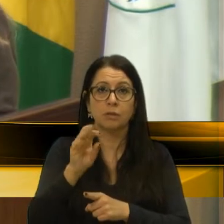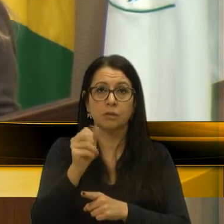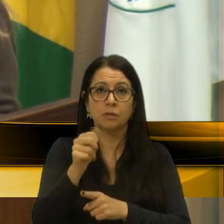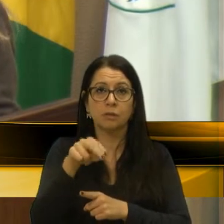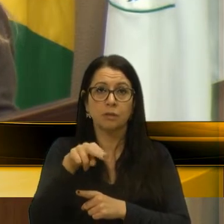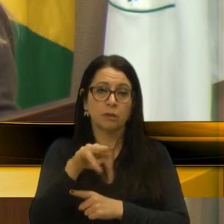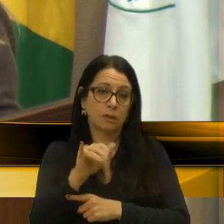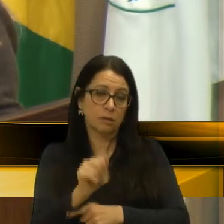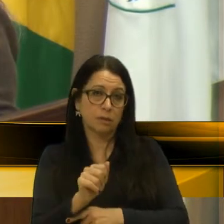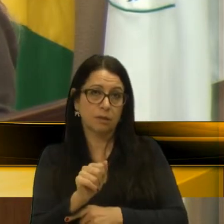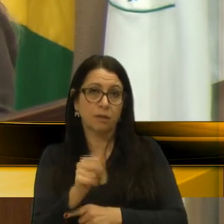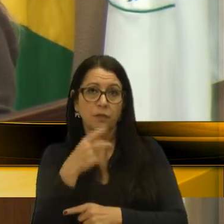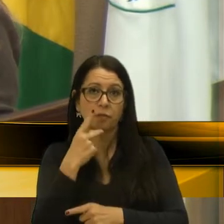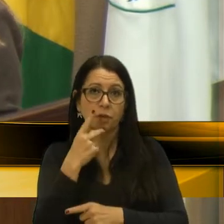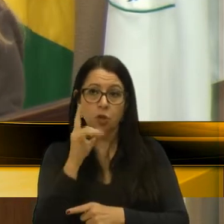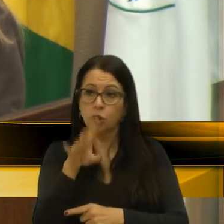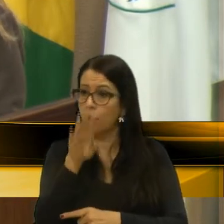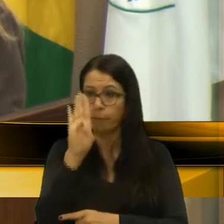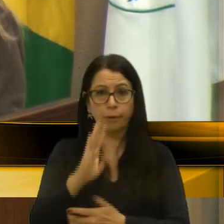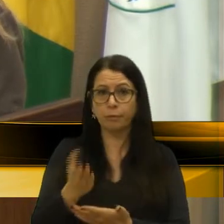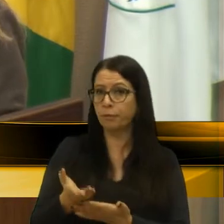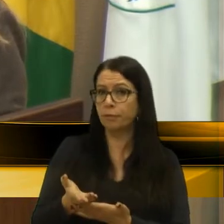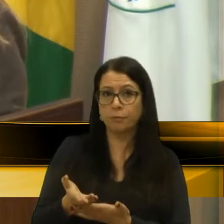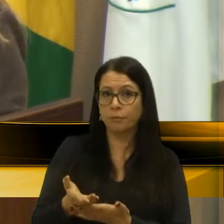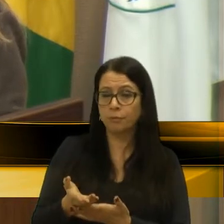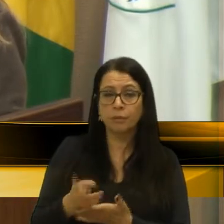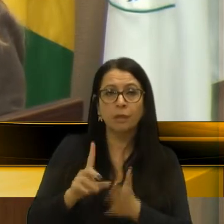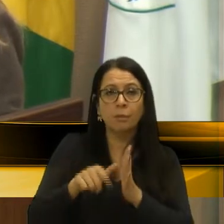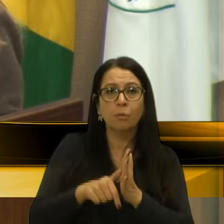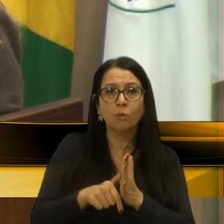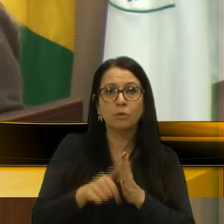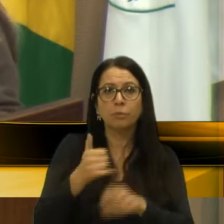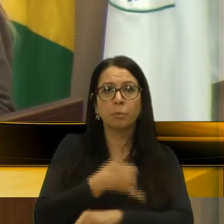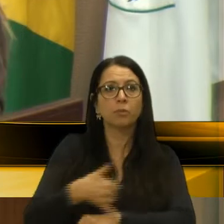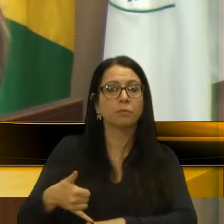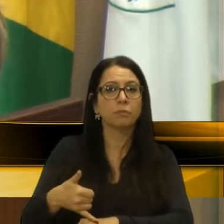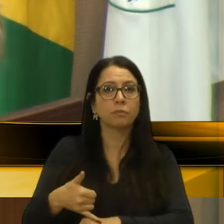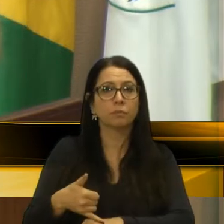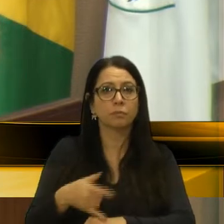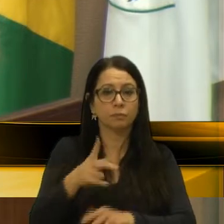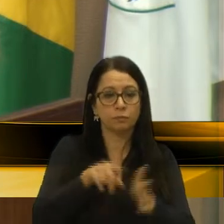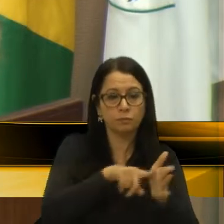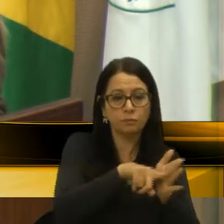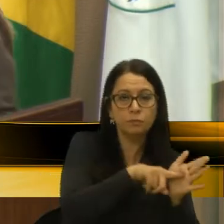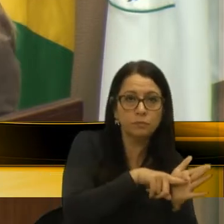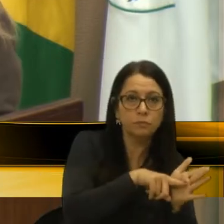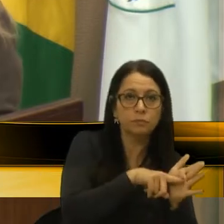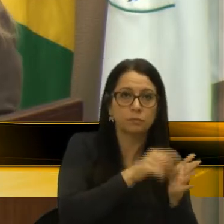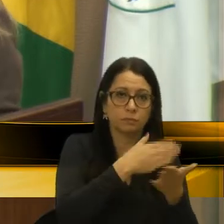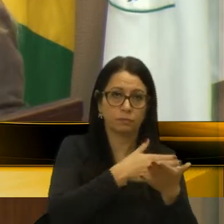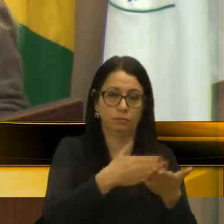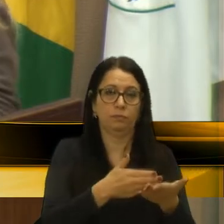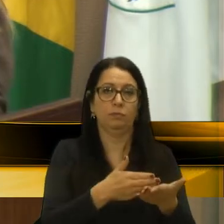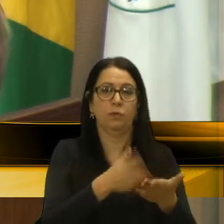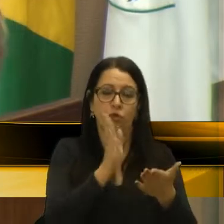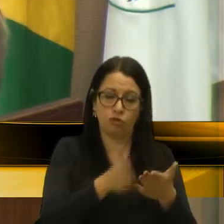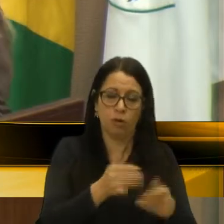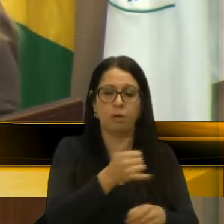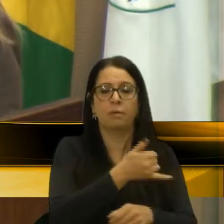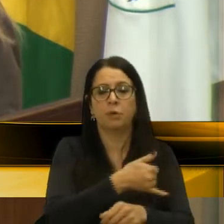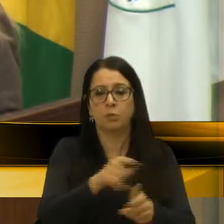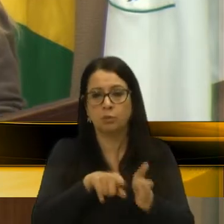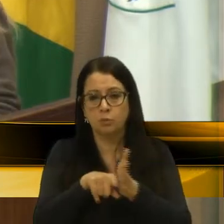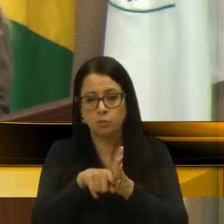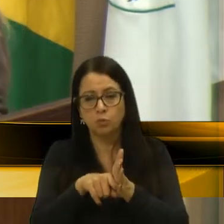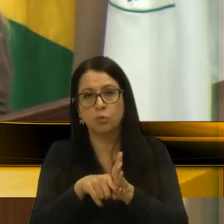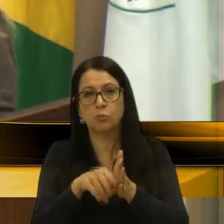Ele disse, gente, só no Brasil, depois que já passou por uma investigação inicial, já passou por um